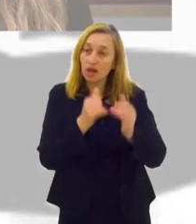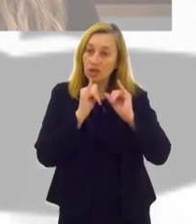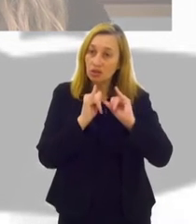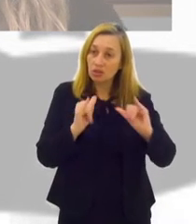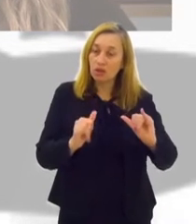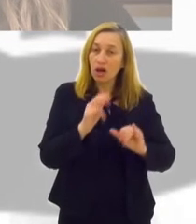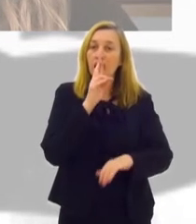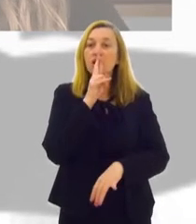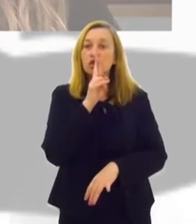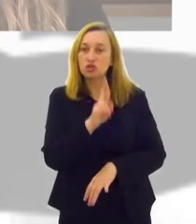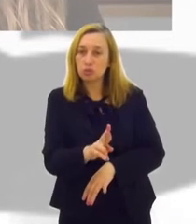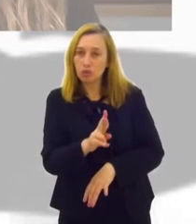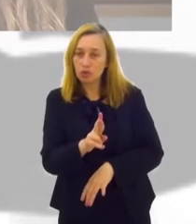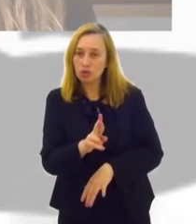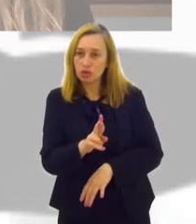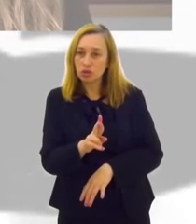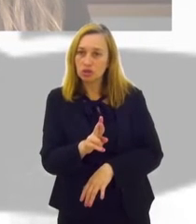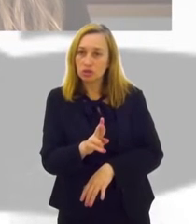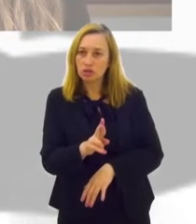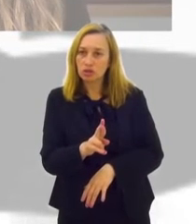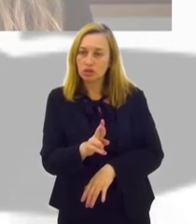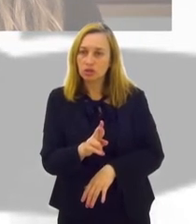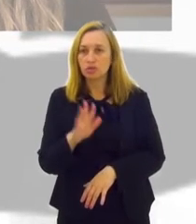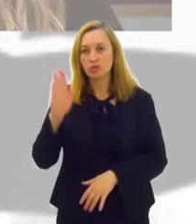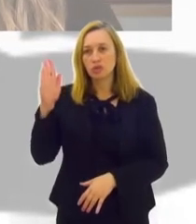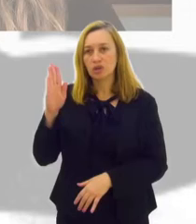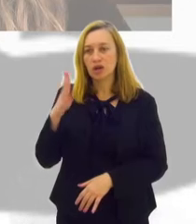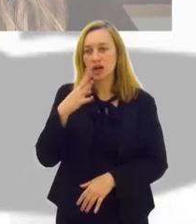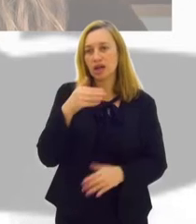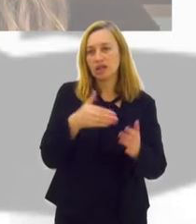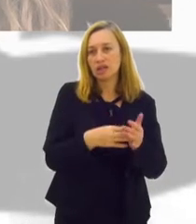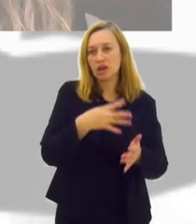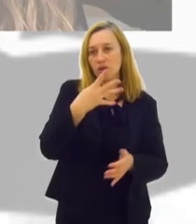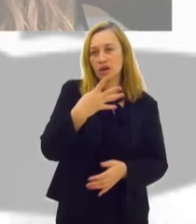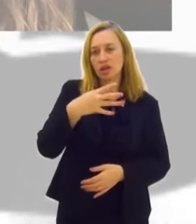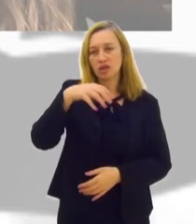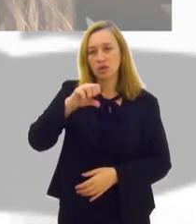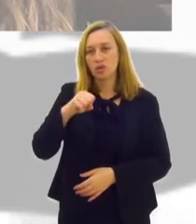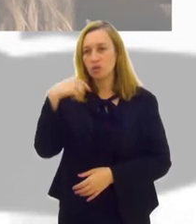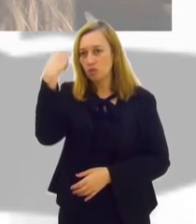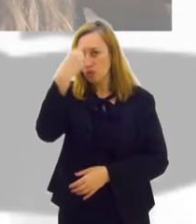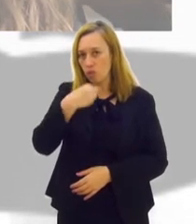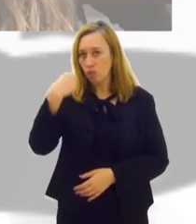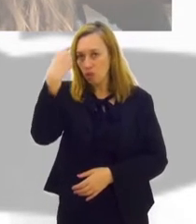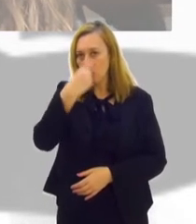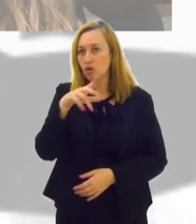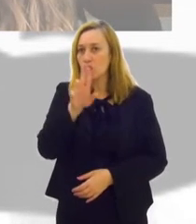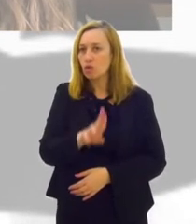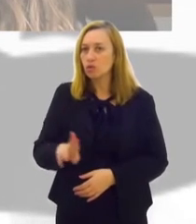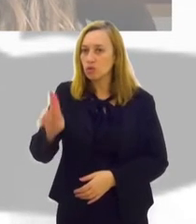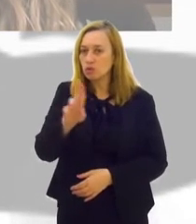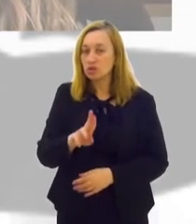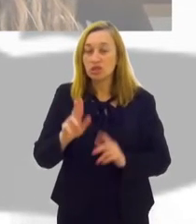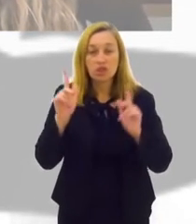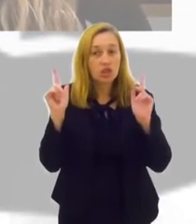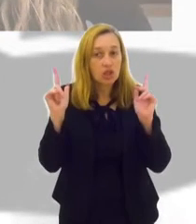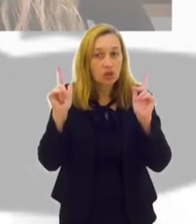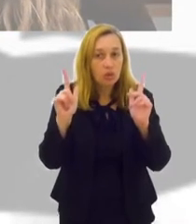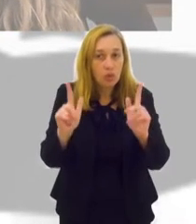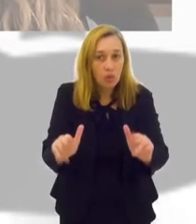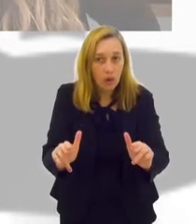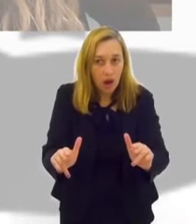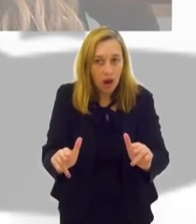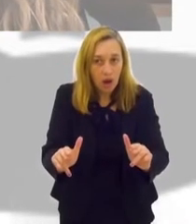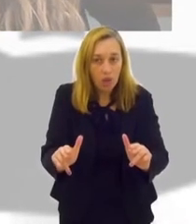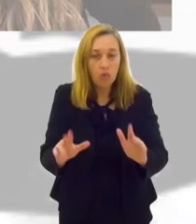obrigado a divulgar a resposta do ofendido em até 48 horas, utilizando o